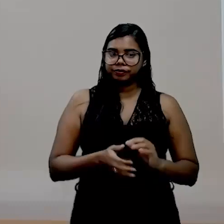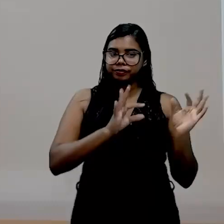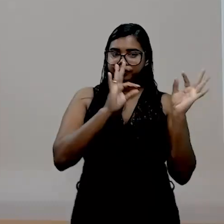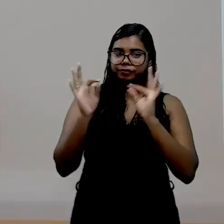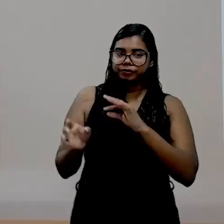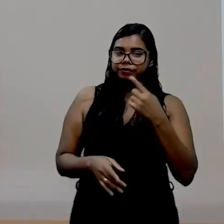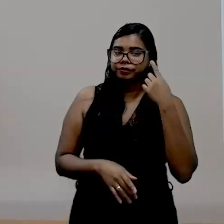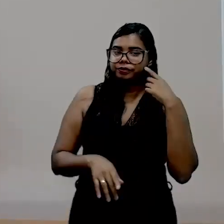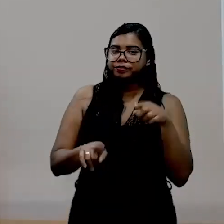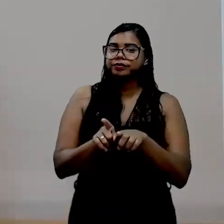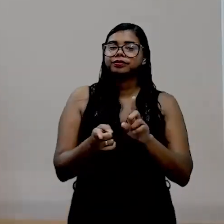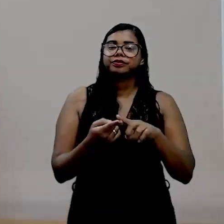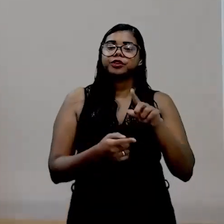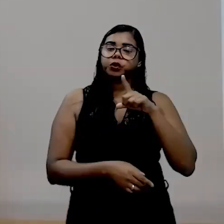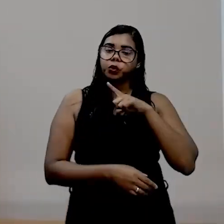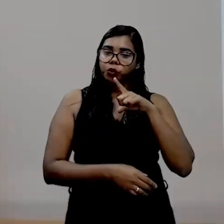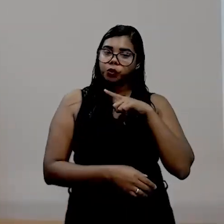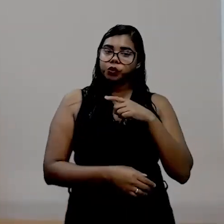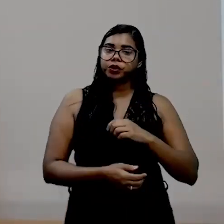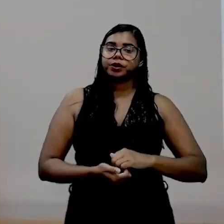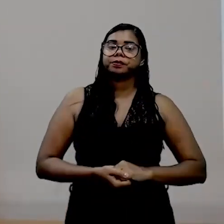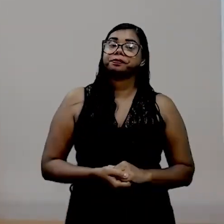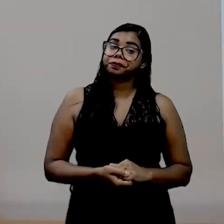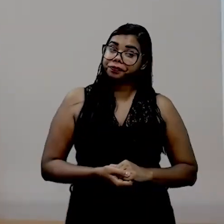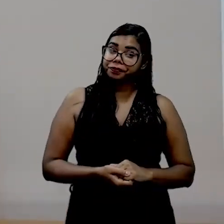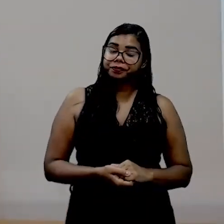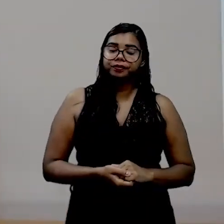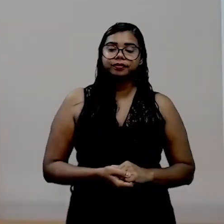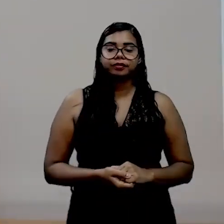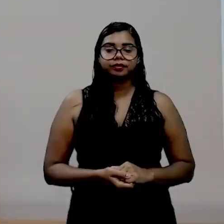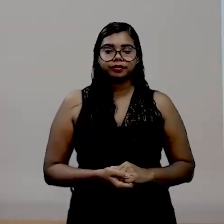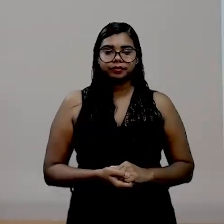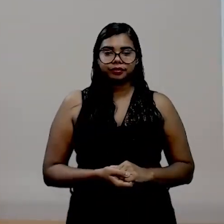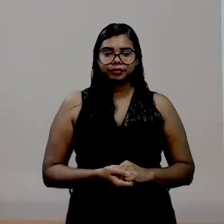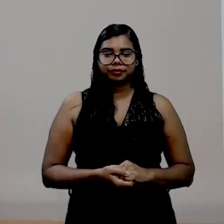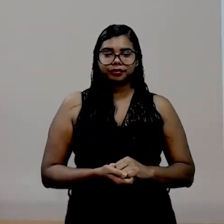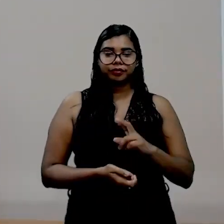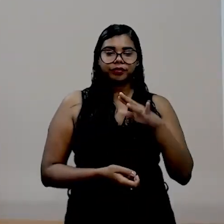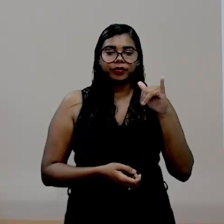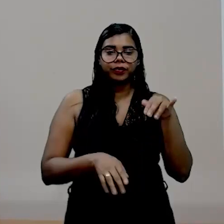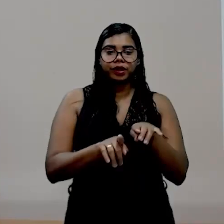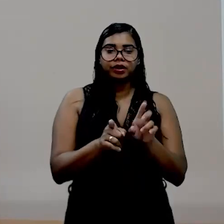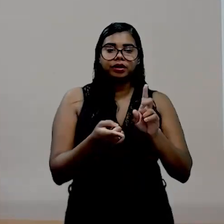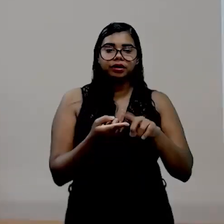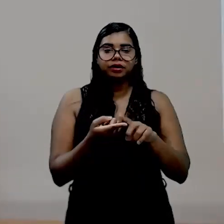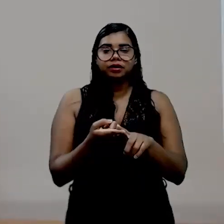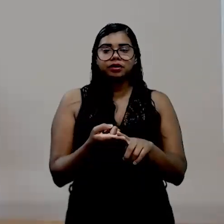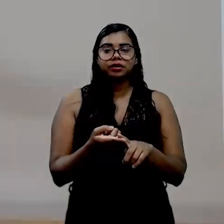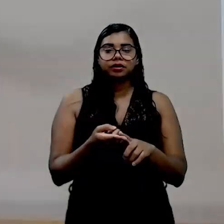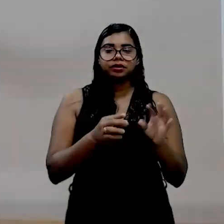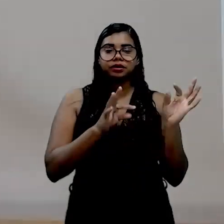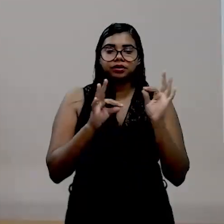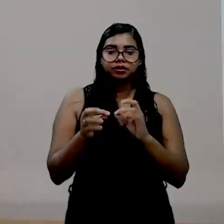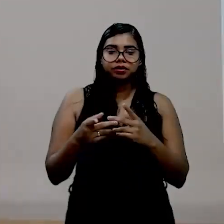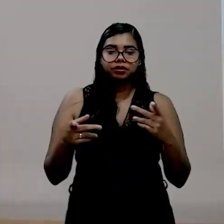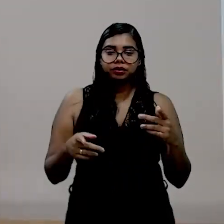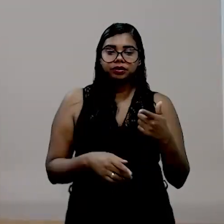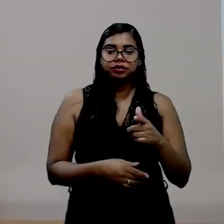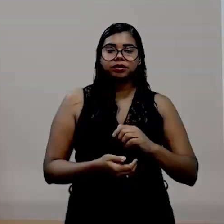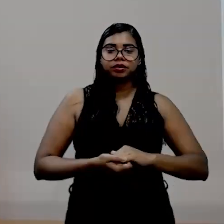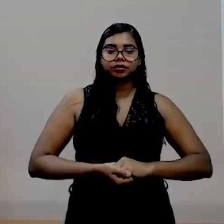Ou então ela faz, tem. É ali, ó. Vá ali. Que você, se tiver alguma coisa, não é aqui não, é